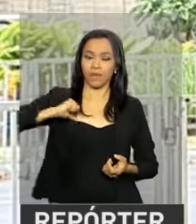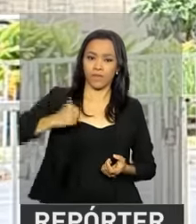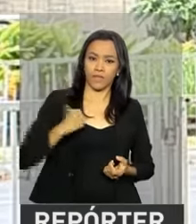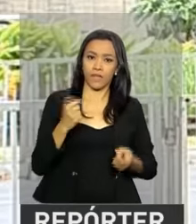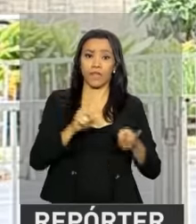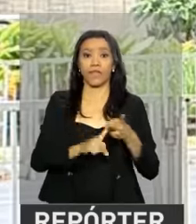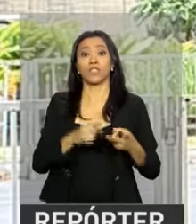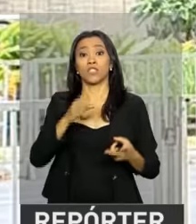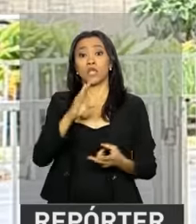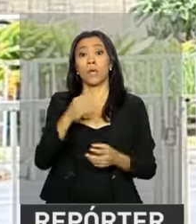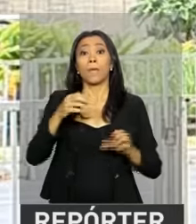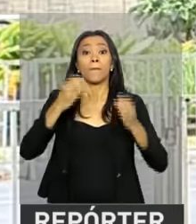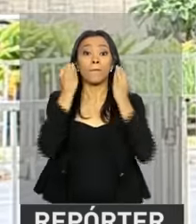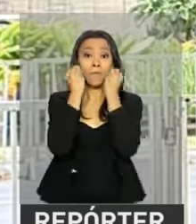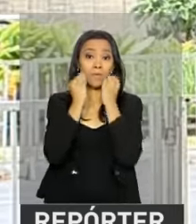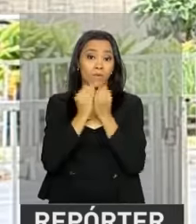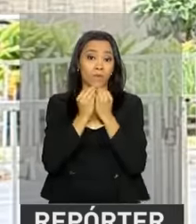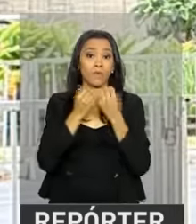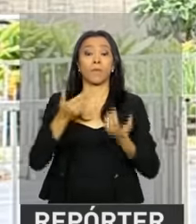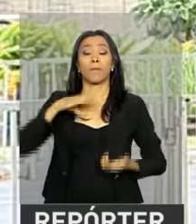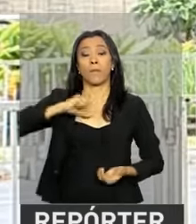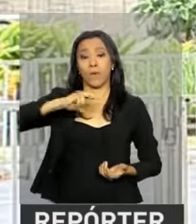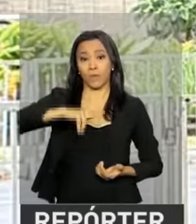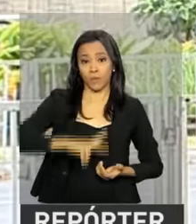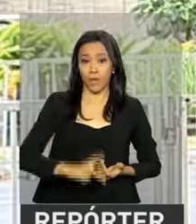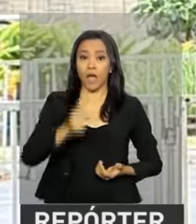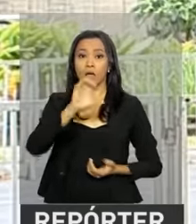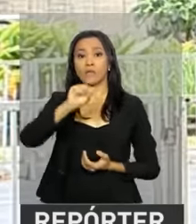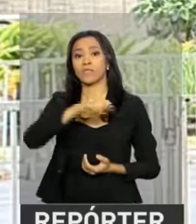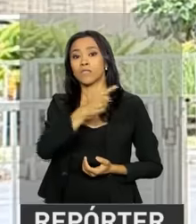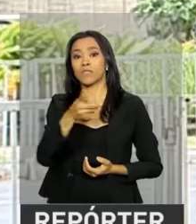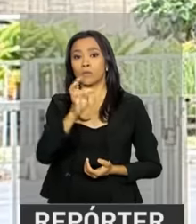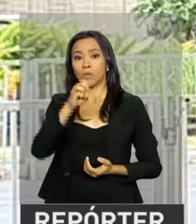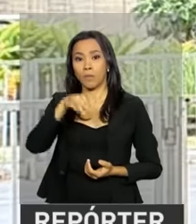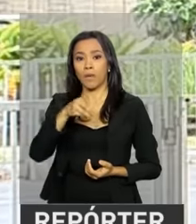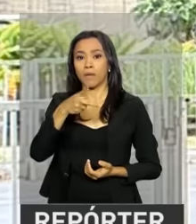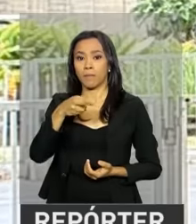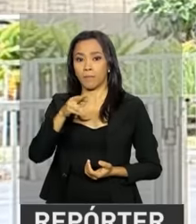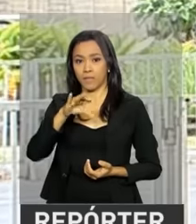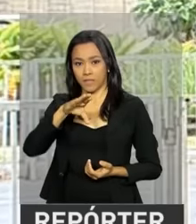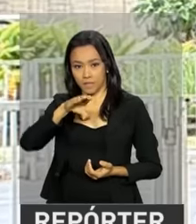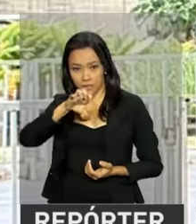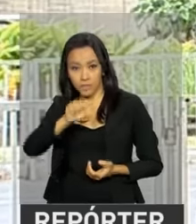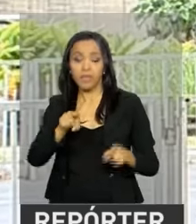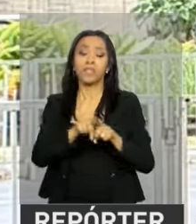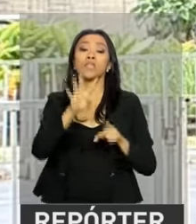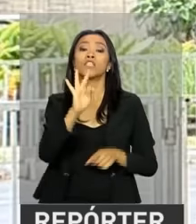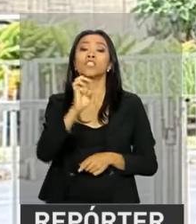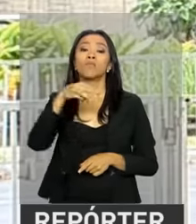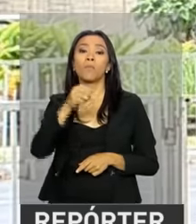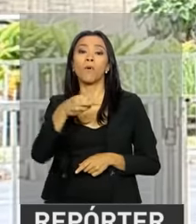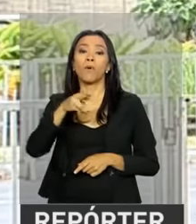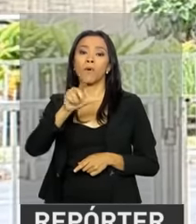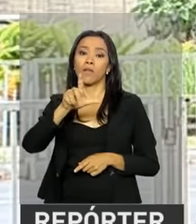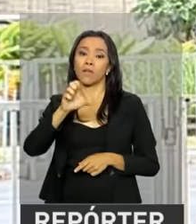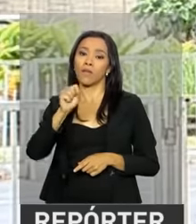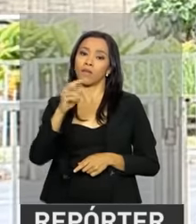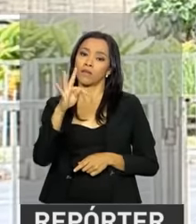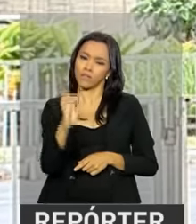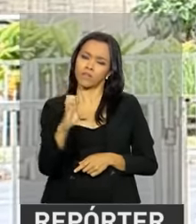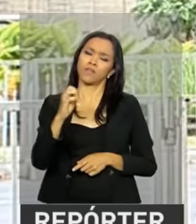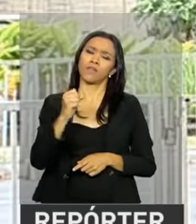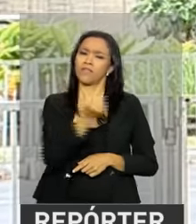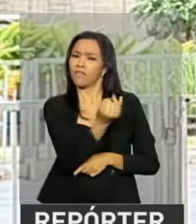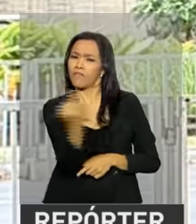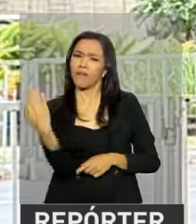equatorial ambique Portugal São Tomé e príncipe e Timor Leste ontem na conferência vários assuntos foram discutidos e